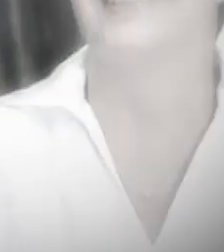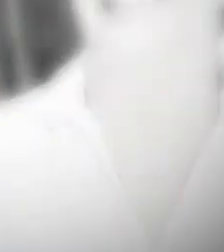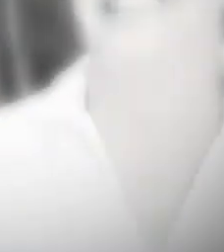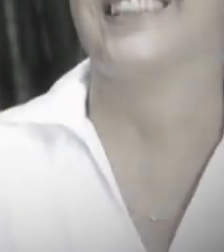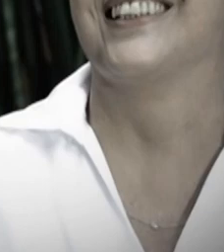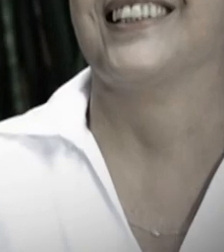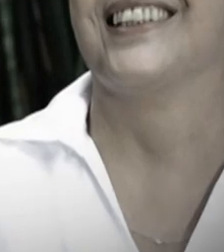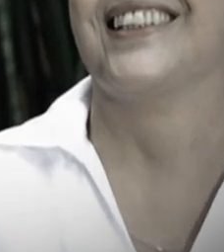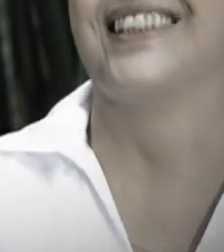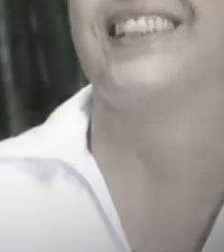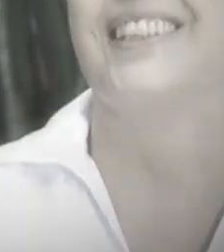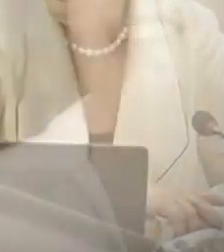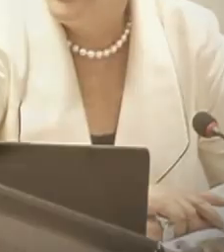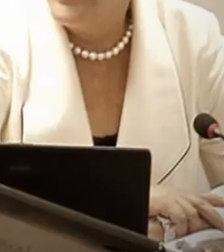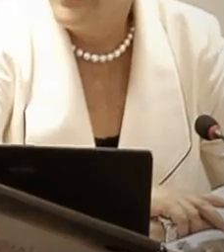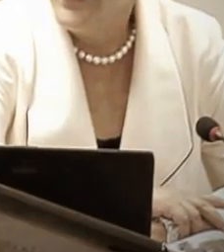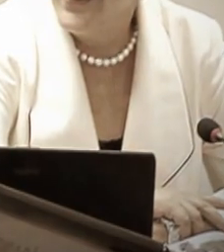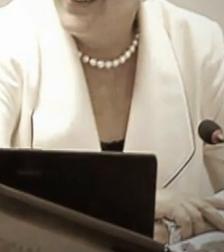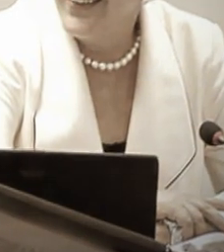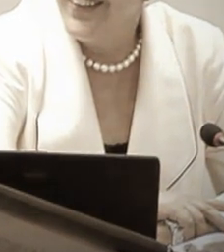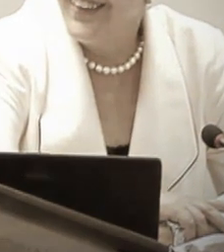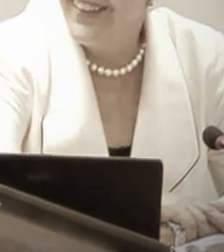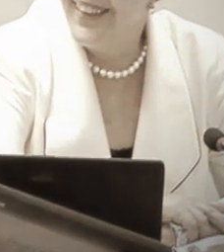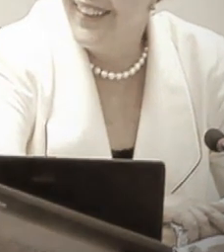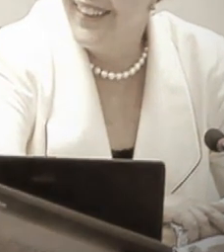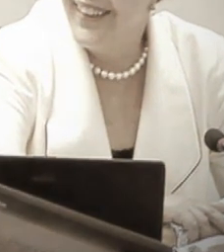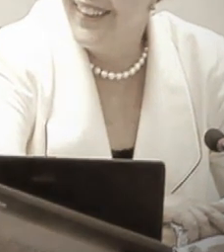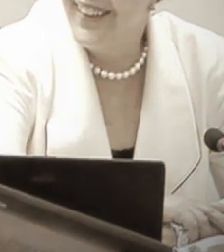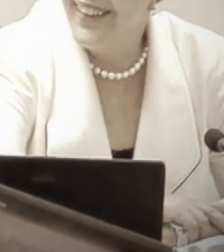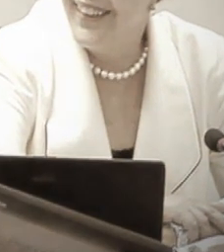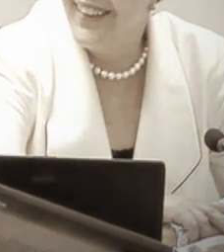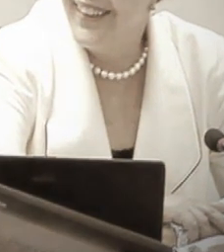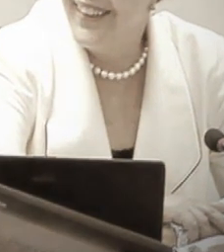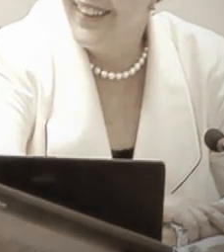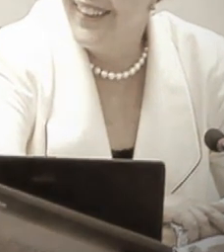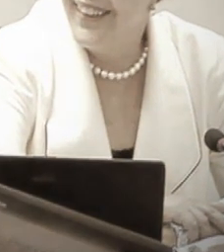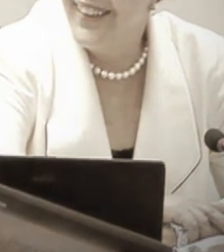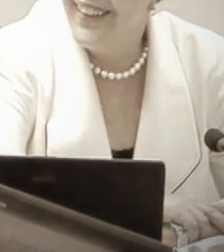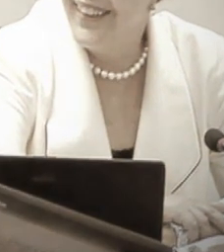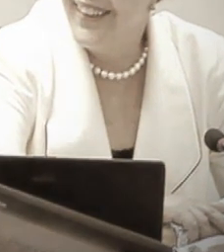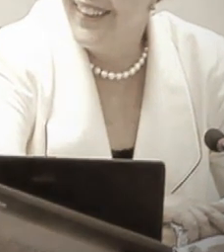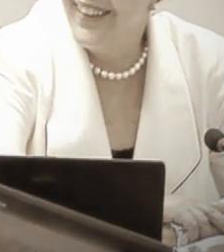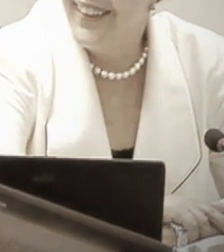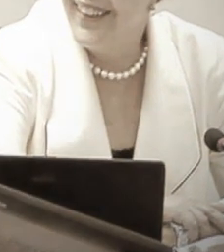Café com a Presidenta.